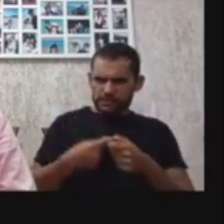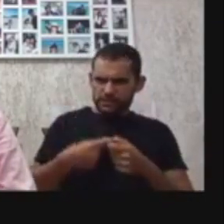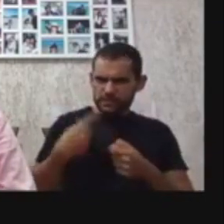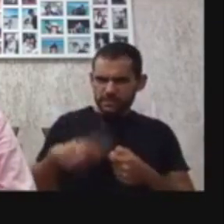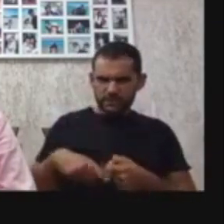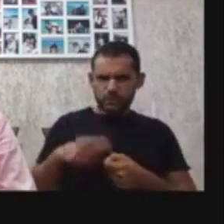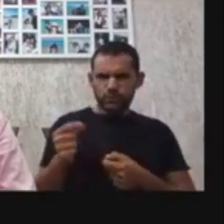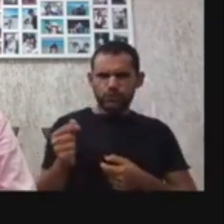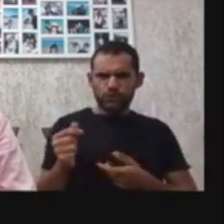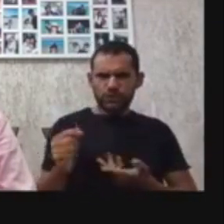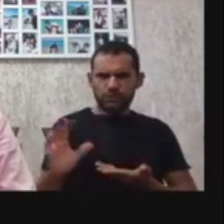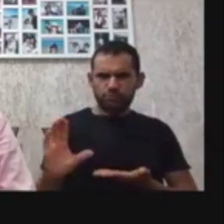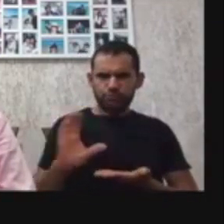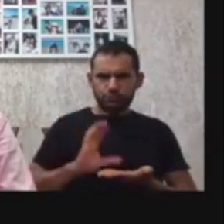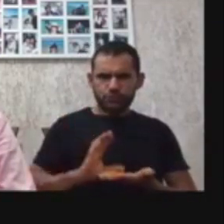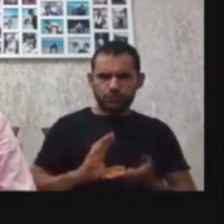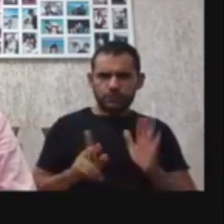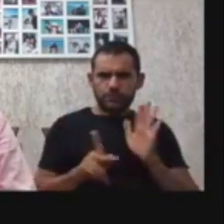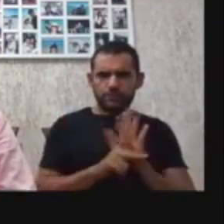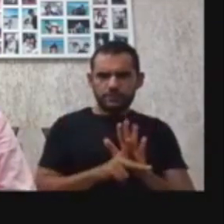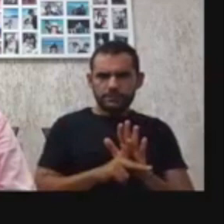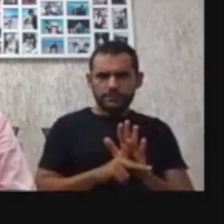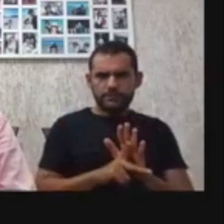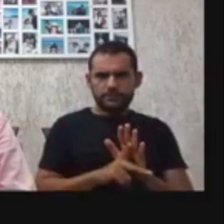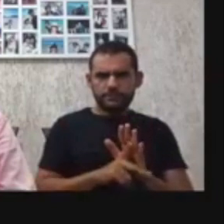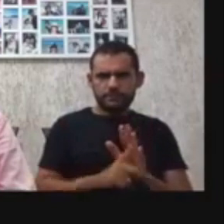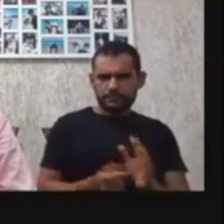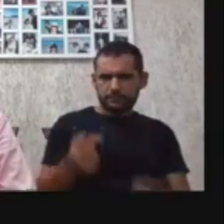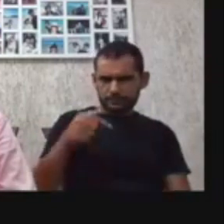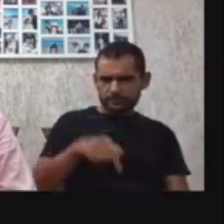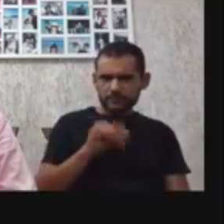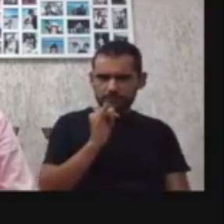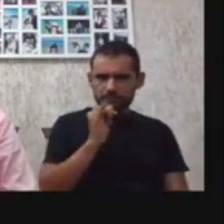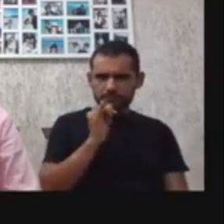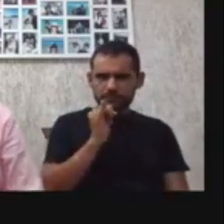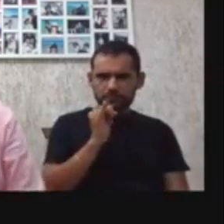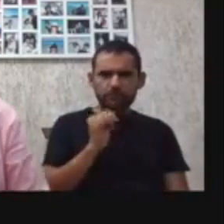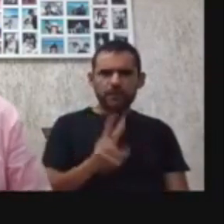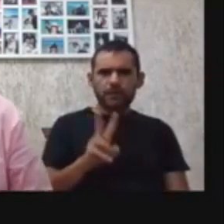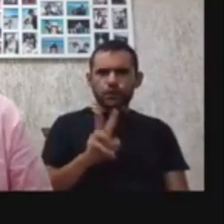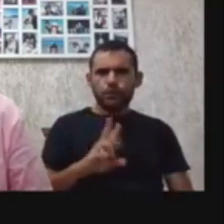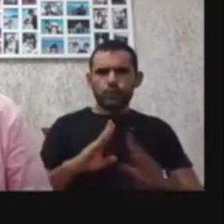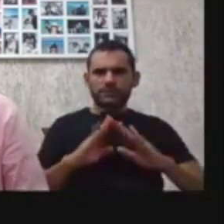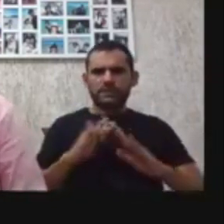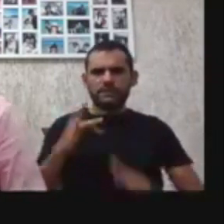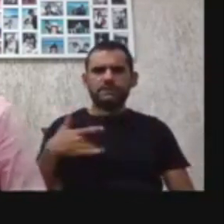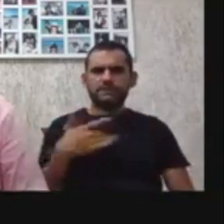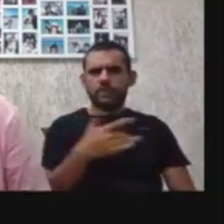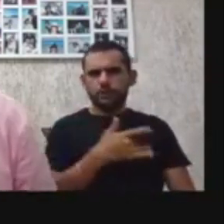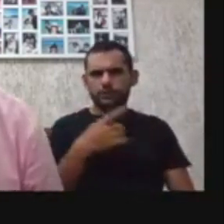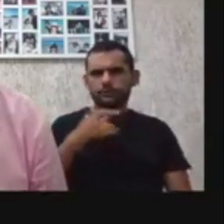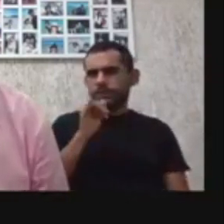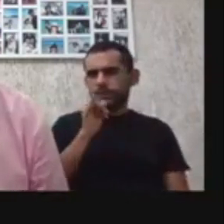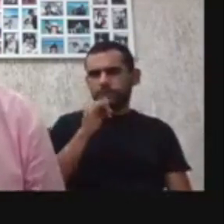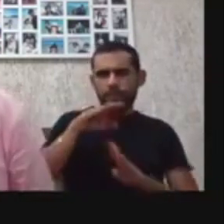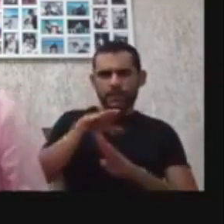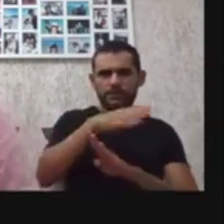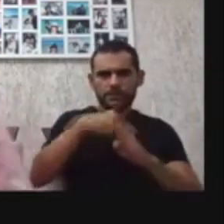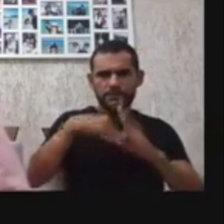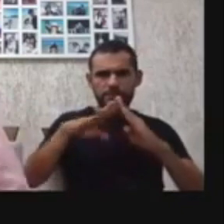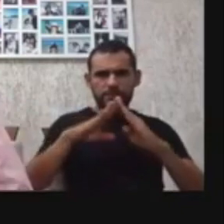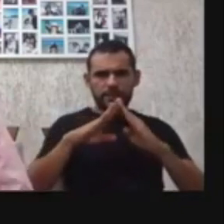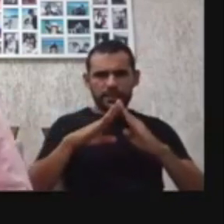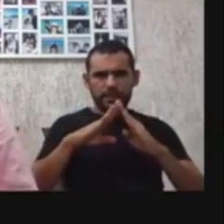dinheiro não viria para cá, por exemplo, só para as duas casas de saúde, da Santa Casa e o hospital, por